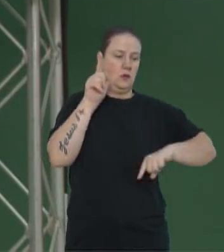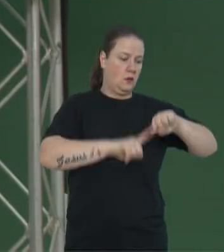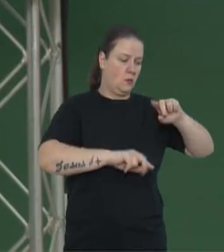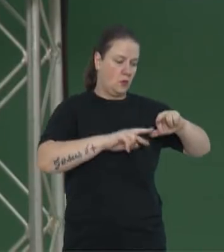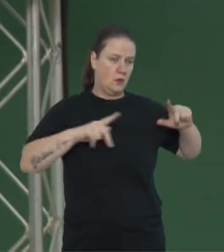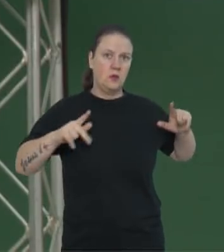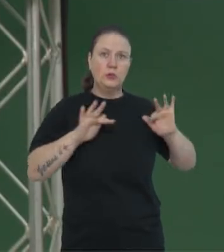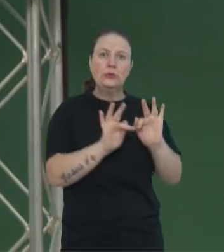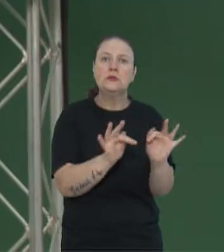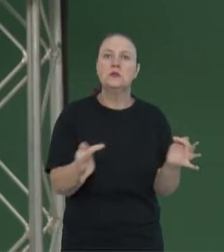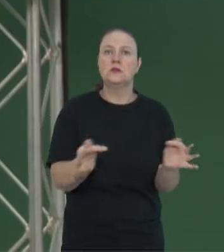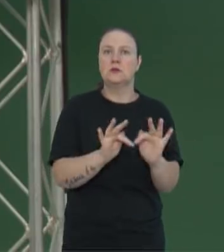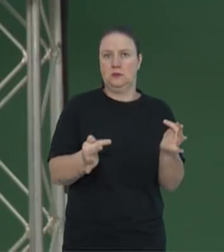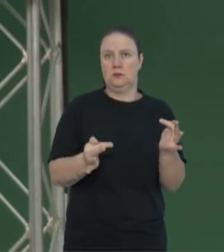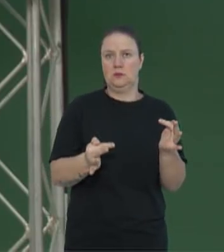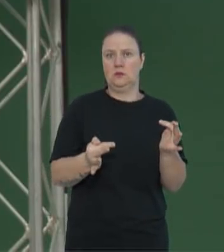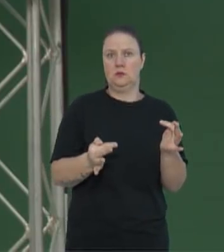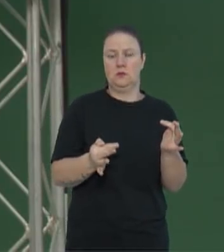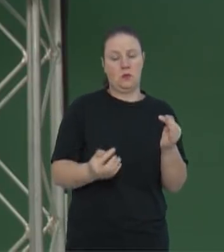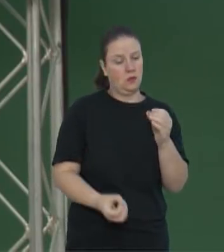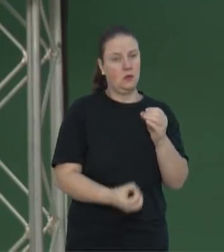produzir trabalho de arte?